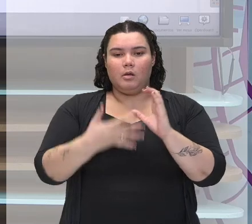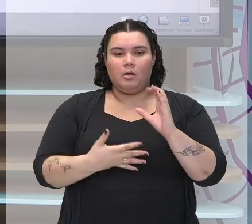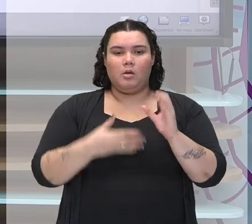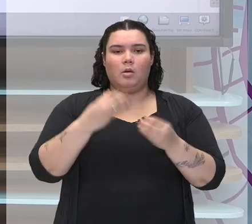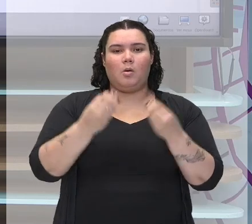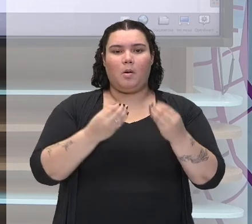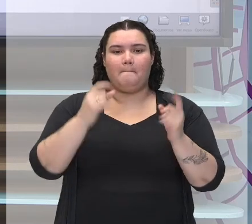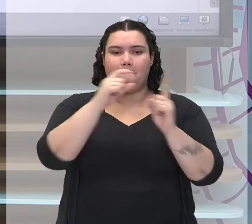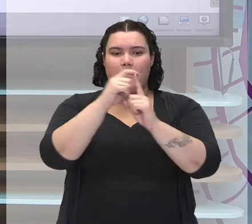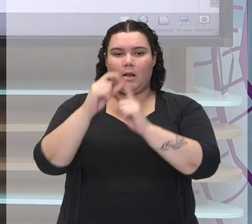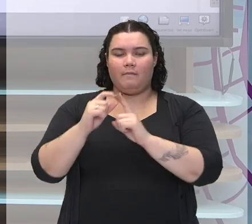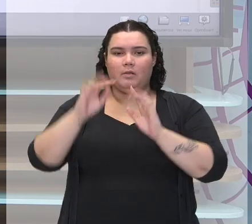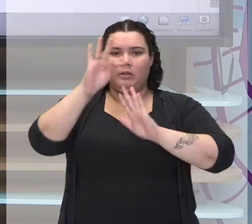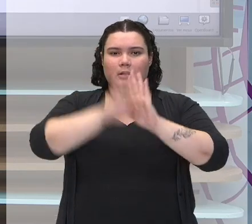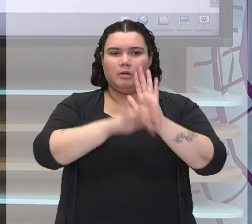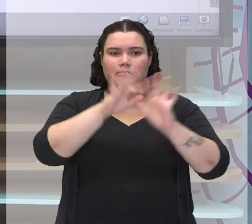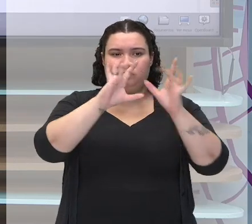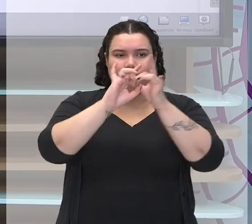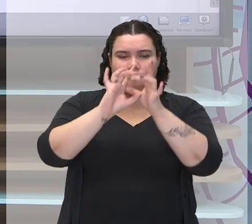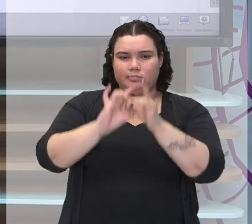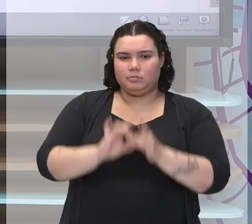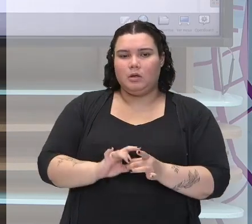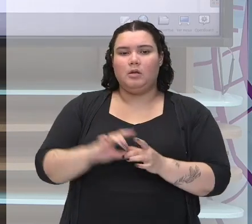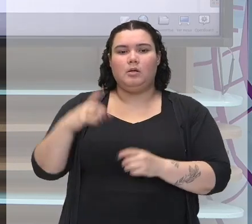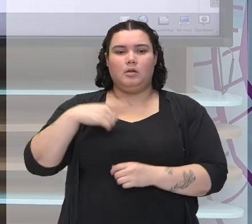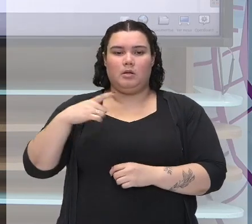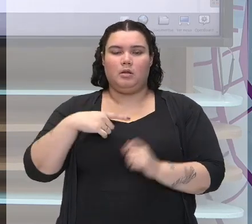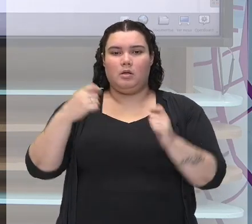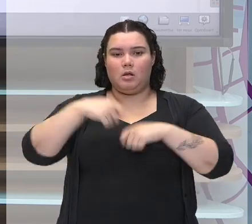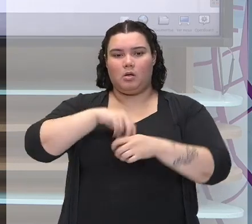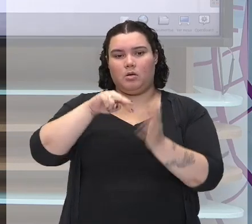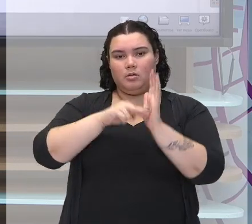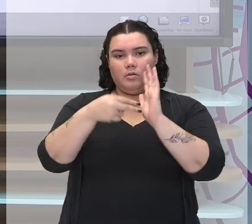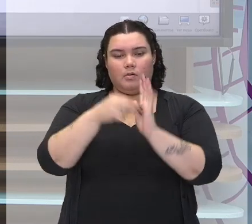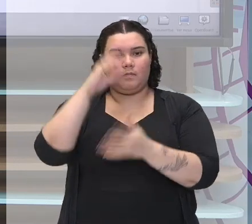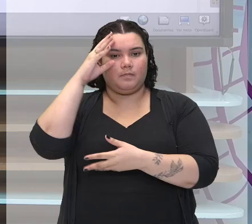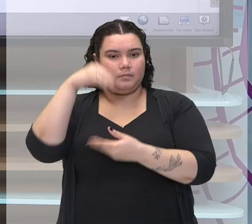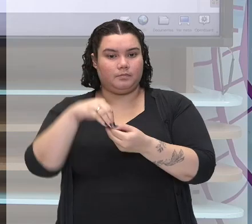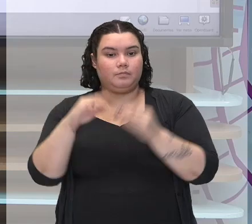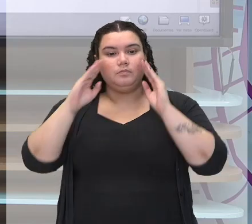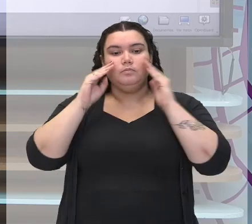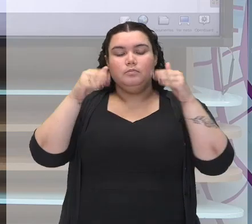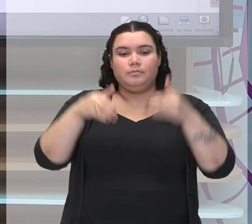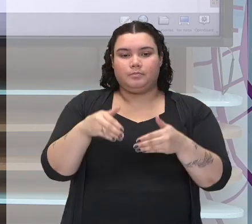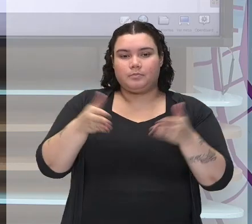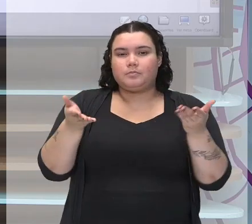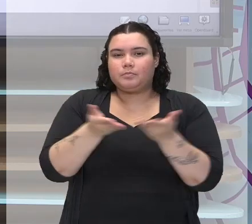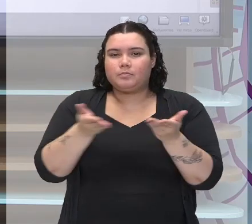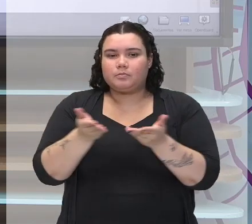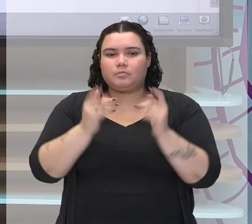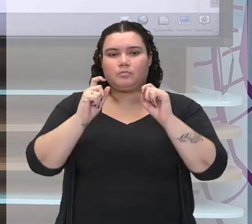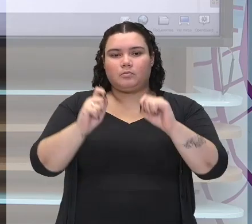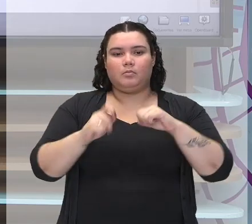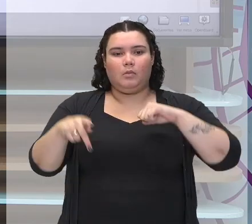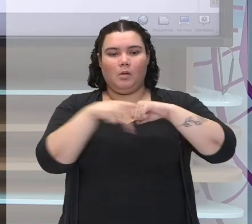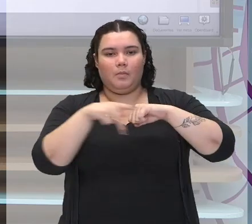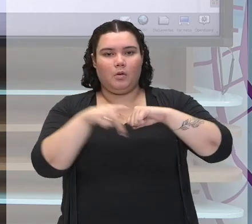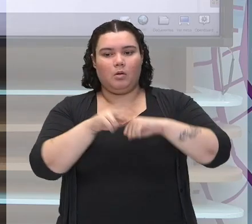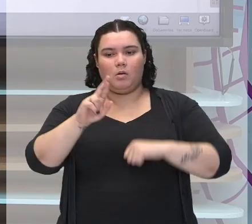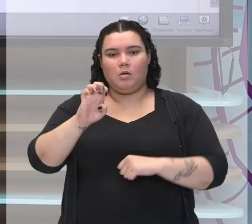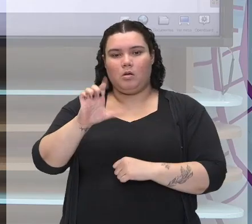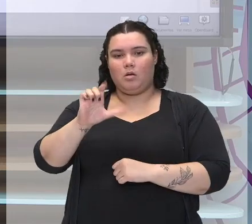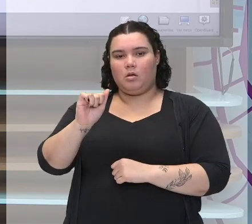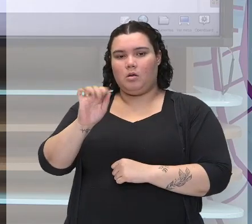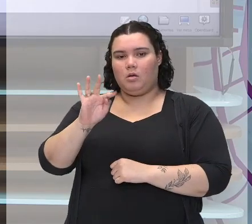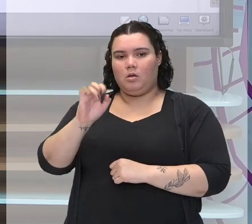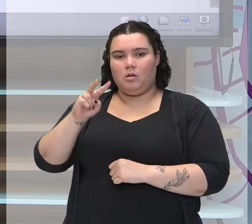conectar partes de texto dando um sentido. E especificamente, nós trabalhamos os pronomes